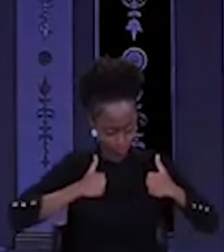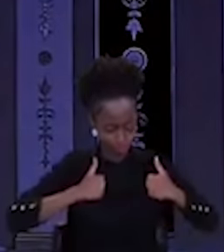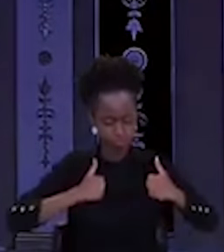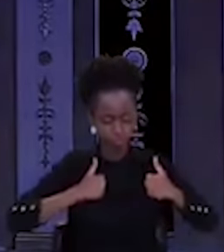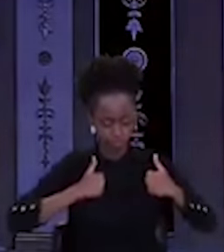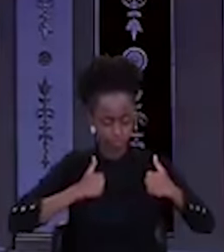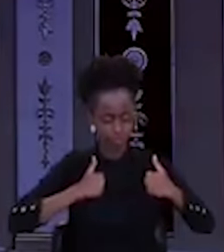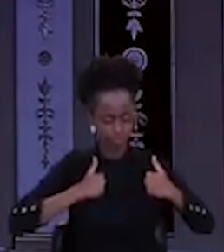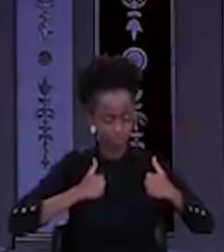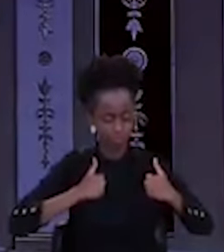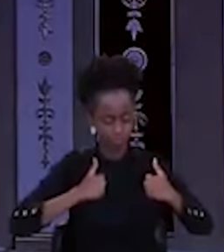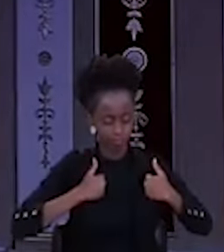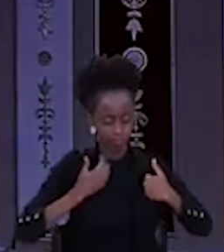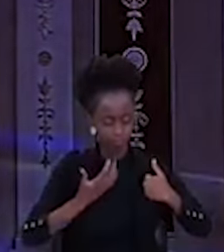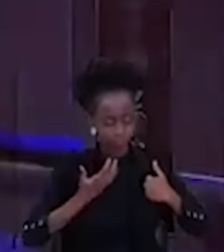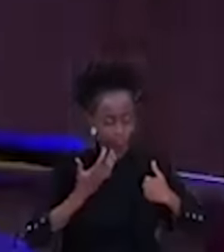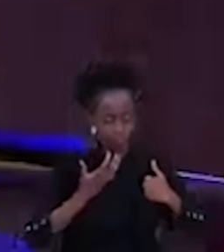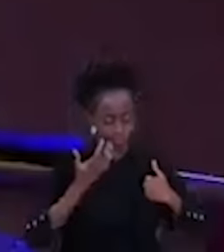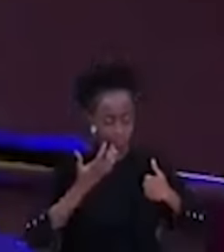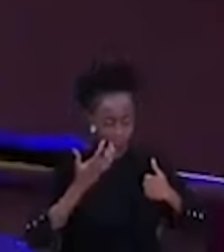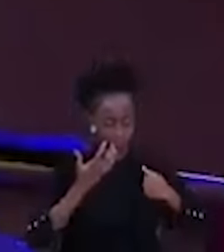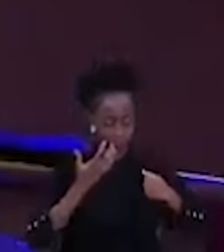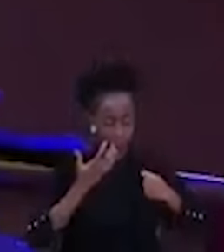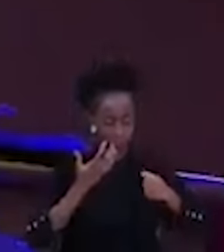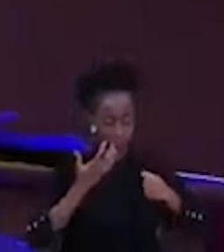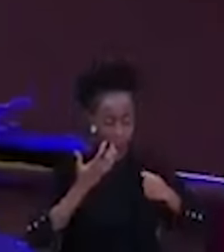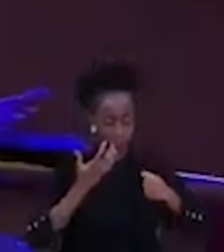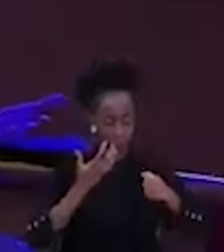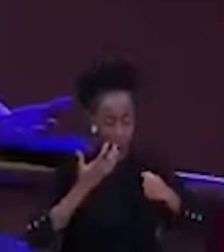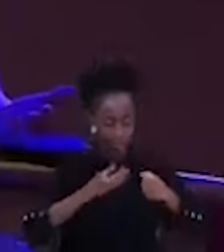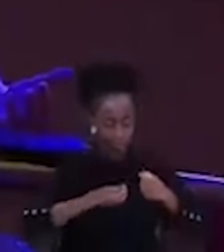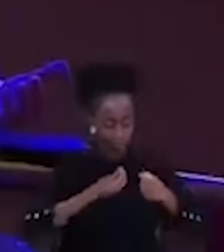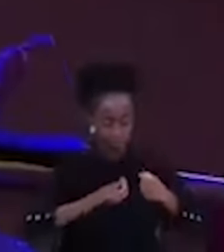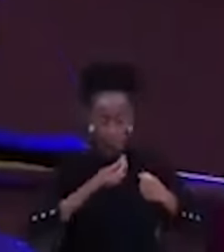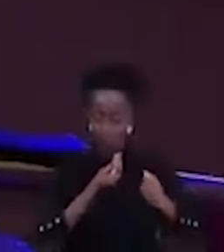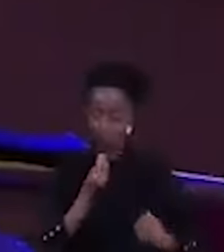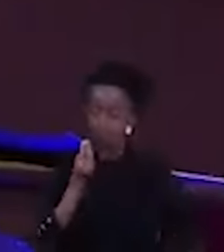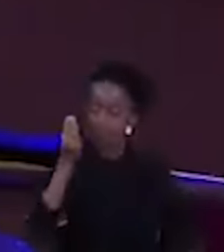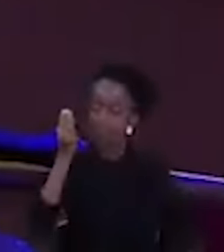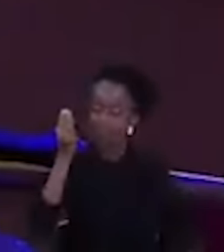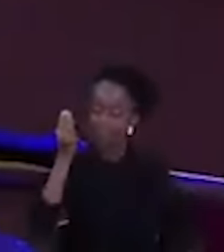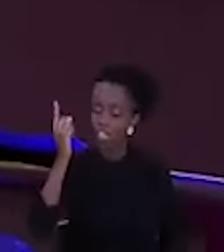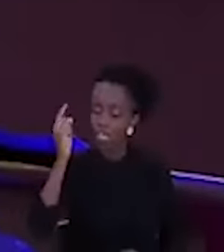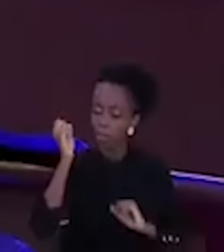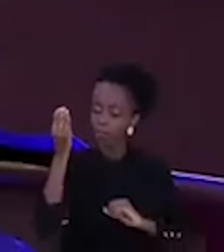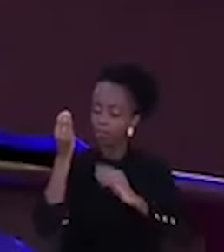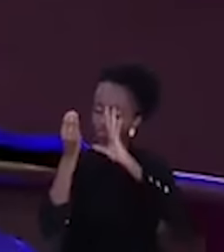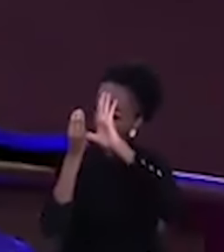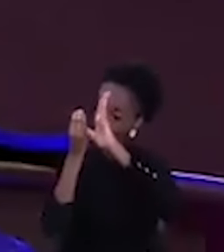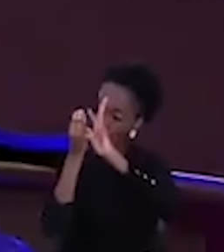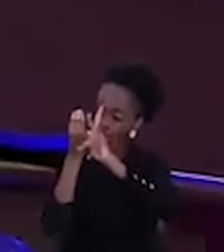sim, e derramar a sua alma para que Ele possa lavá-la.